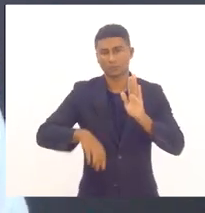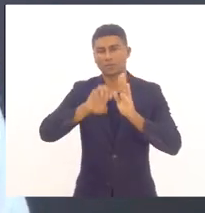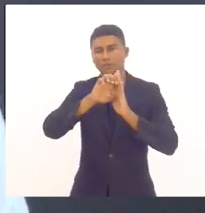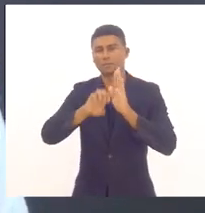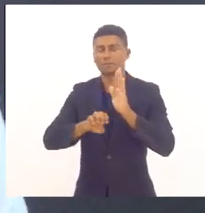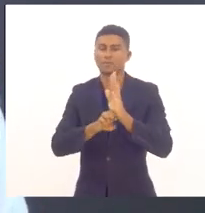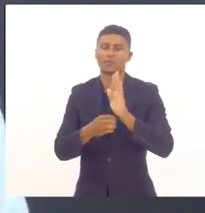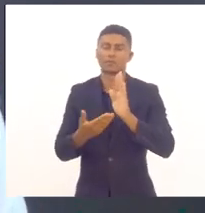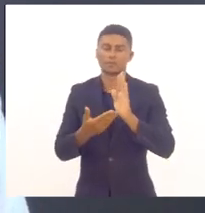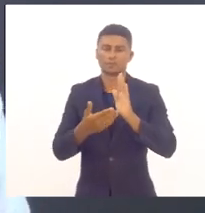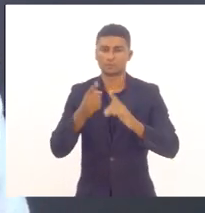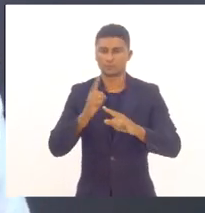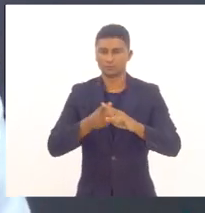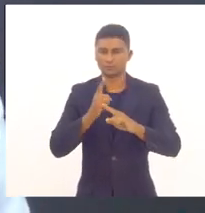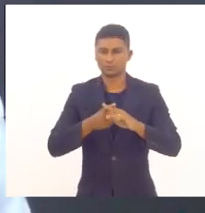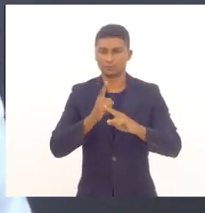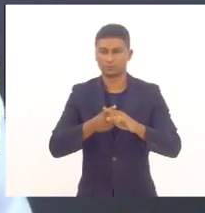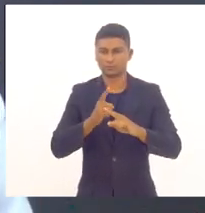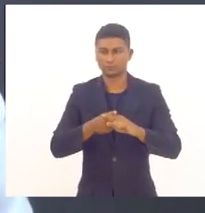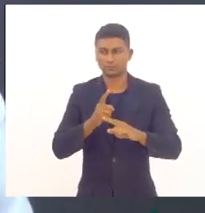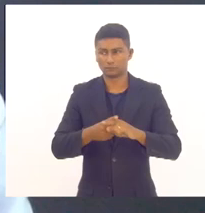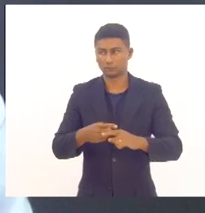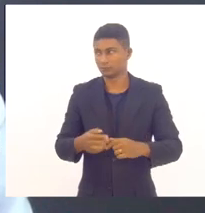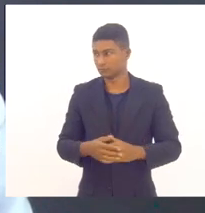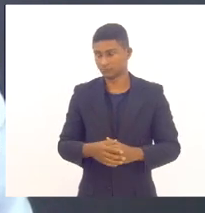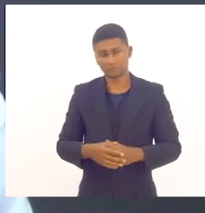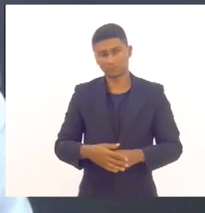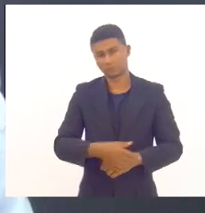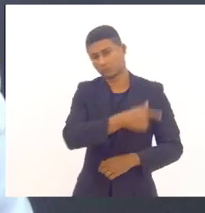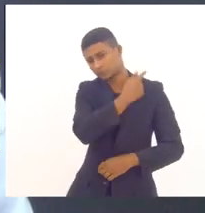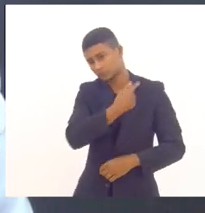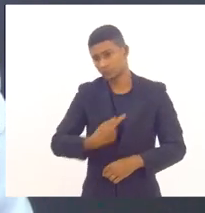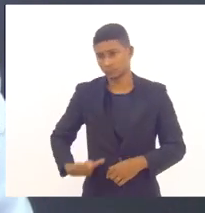lei, porque só o governo